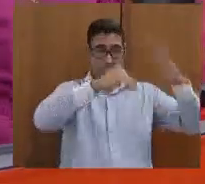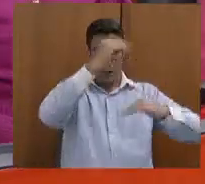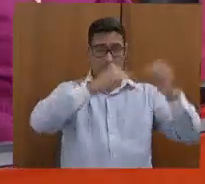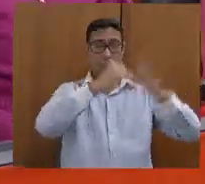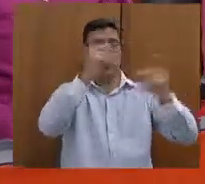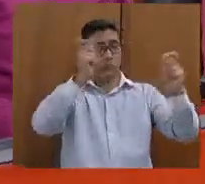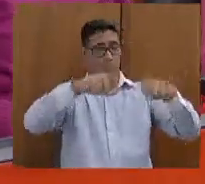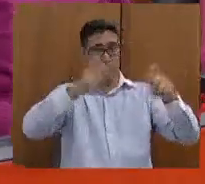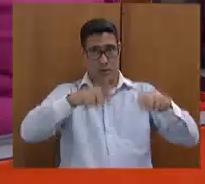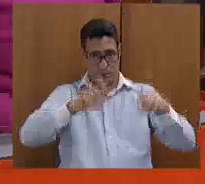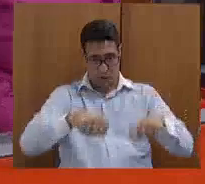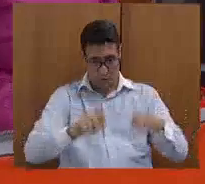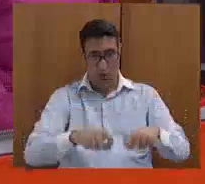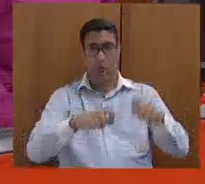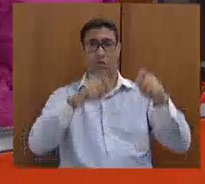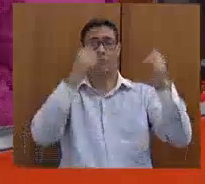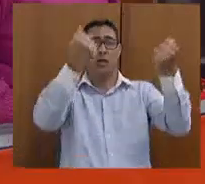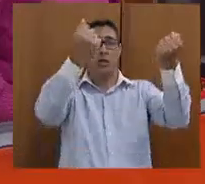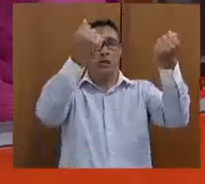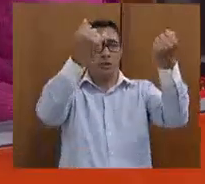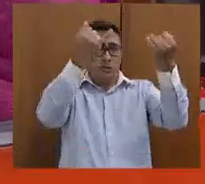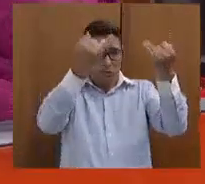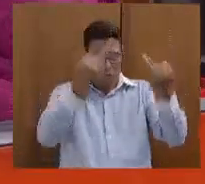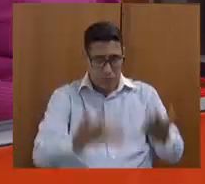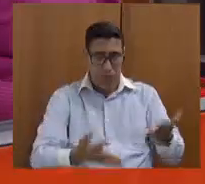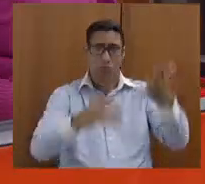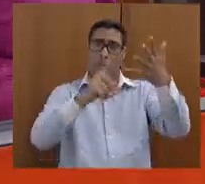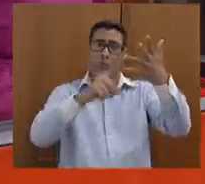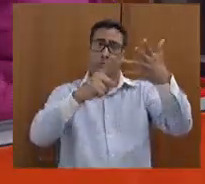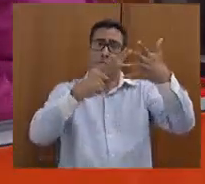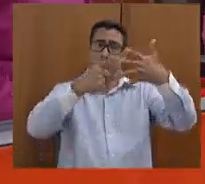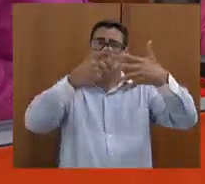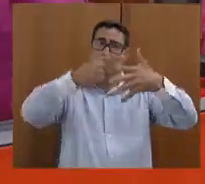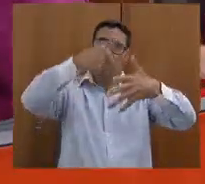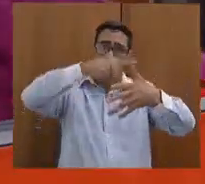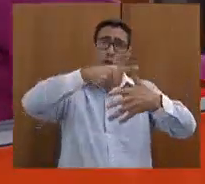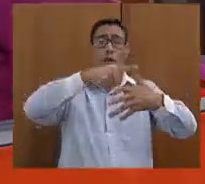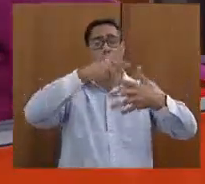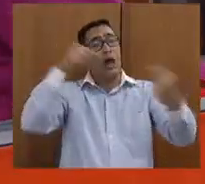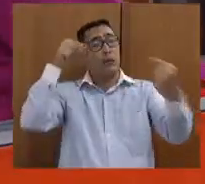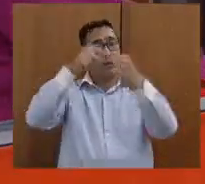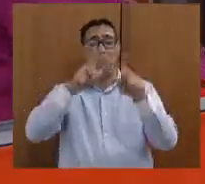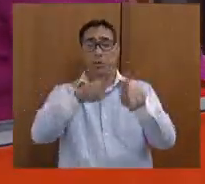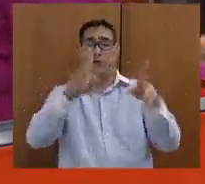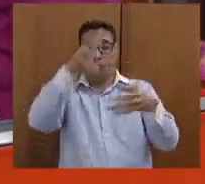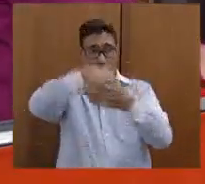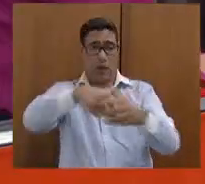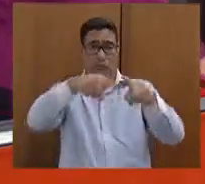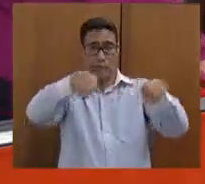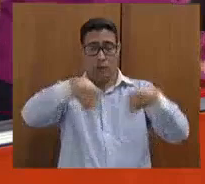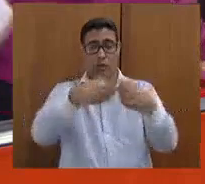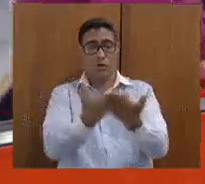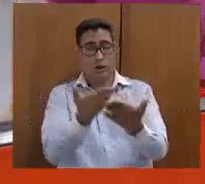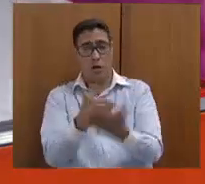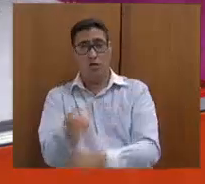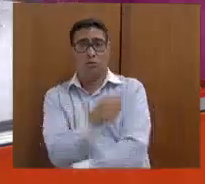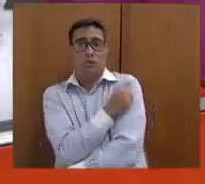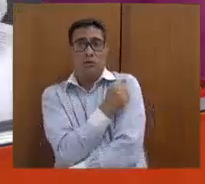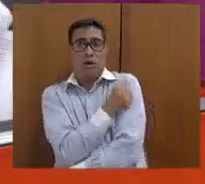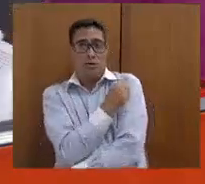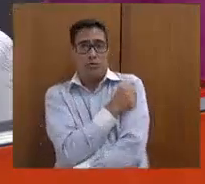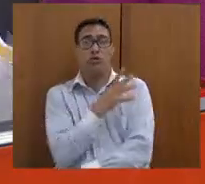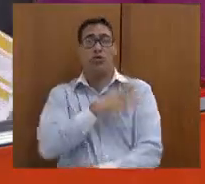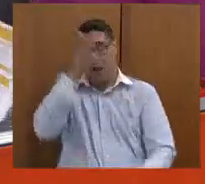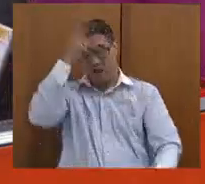que são descritores ferramentas de aprendizagem que são trabalhados pelos professores em sala de aula com seus estudantes já que